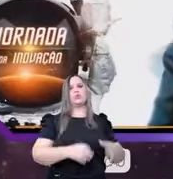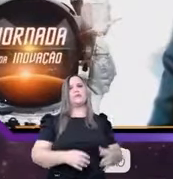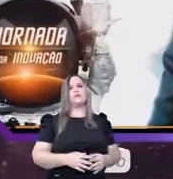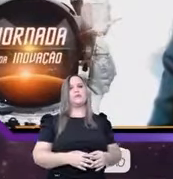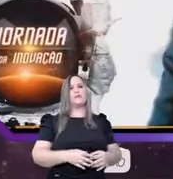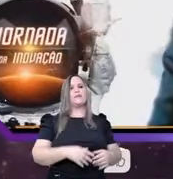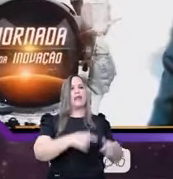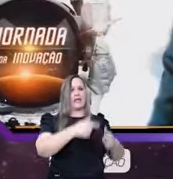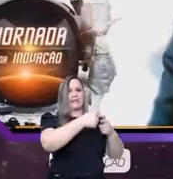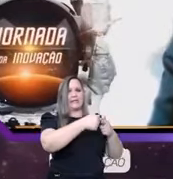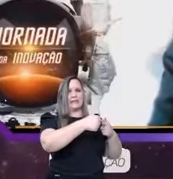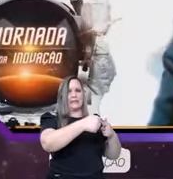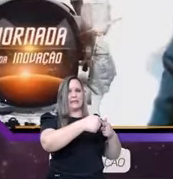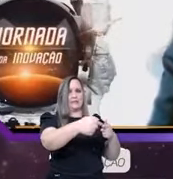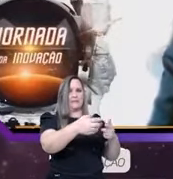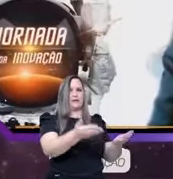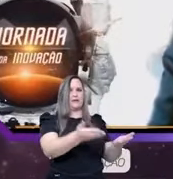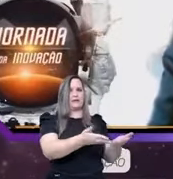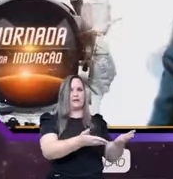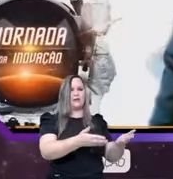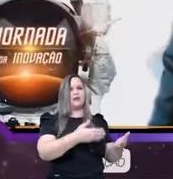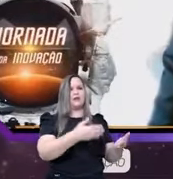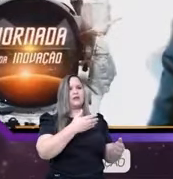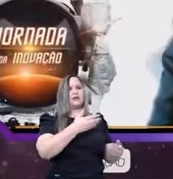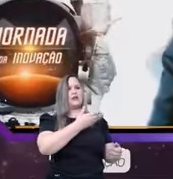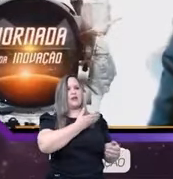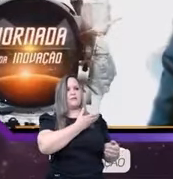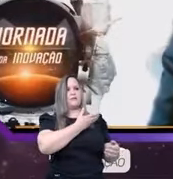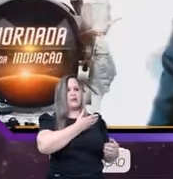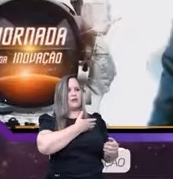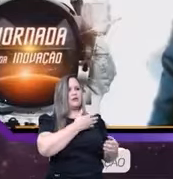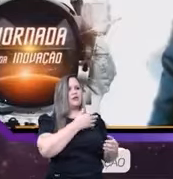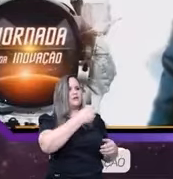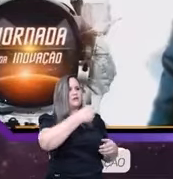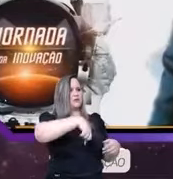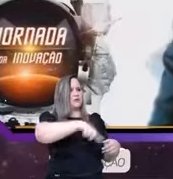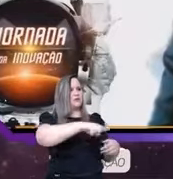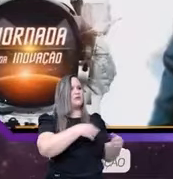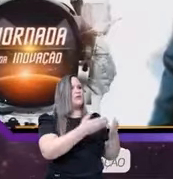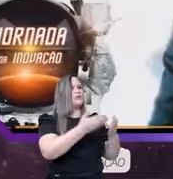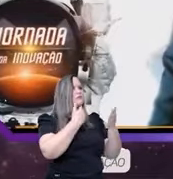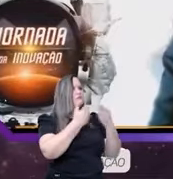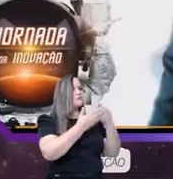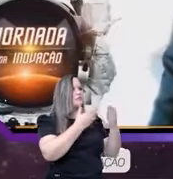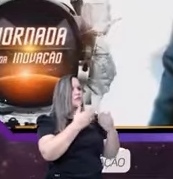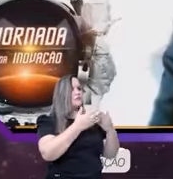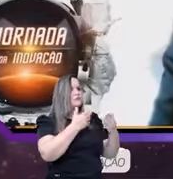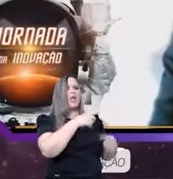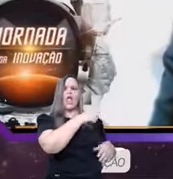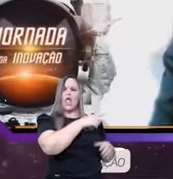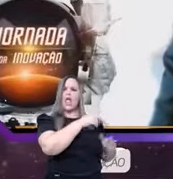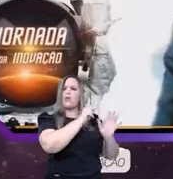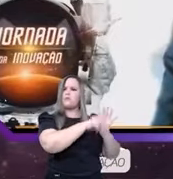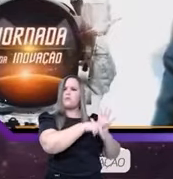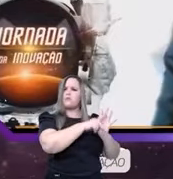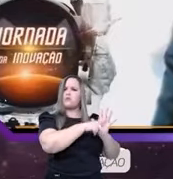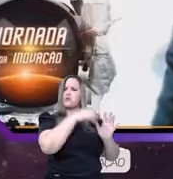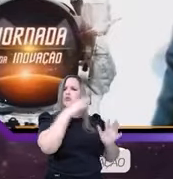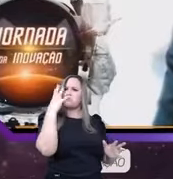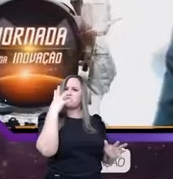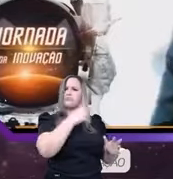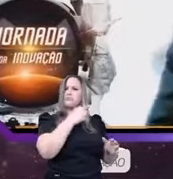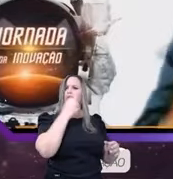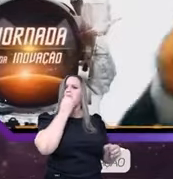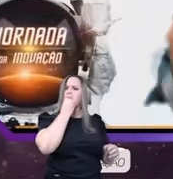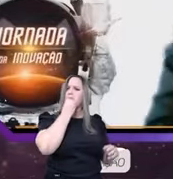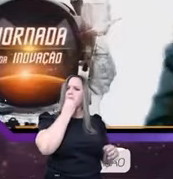ainda discutia com uma colega, a doutora Viviane, que está conduzindo um belíssimo projeto de realização do planejamento